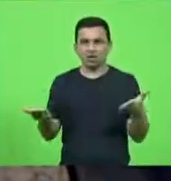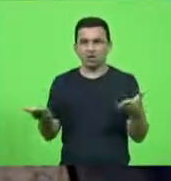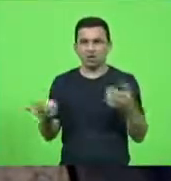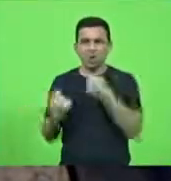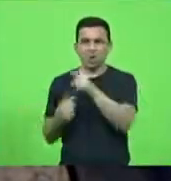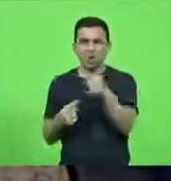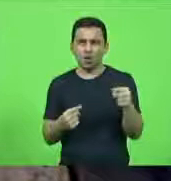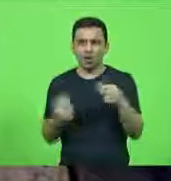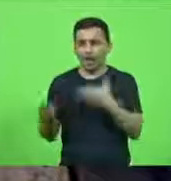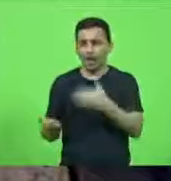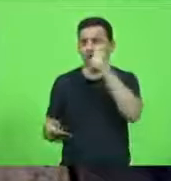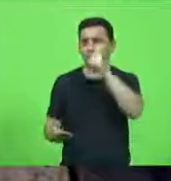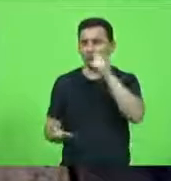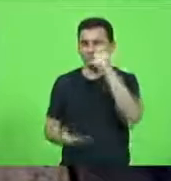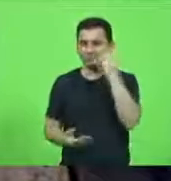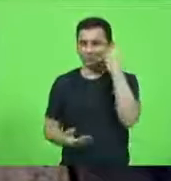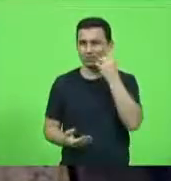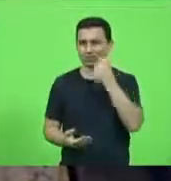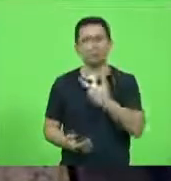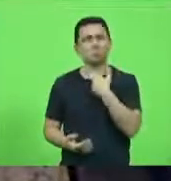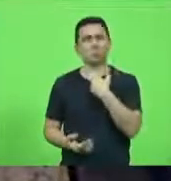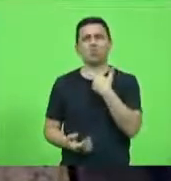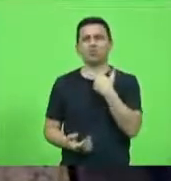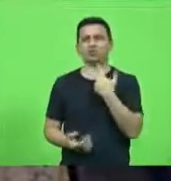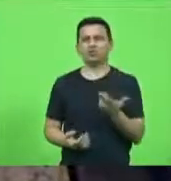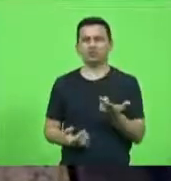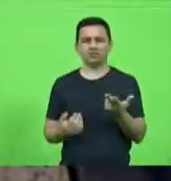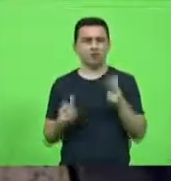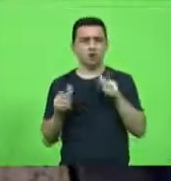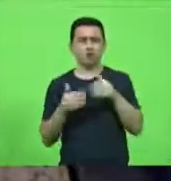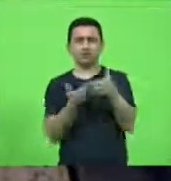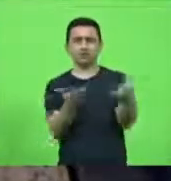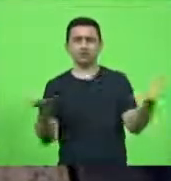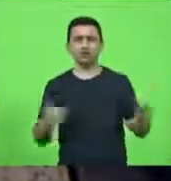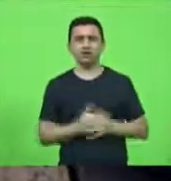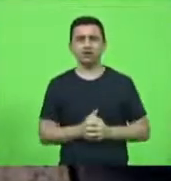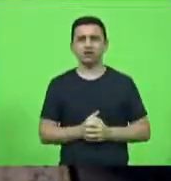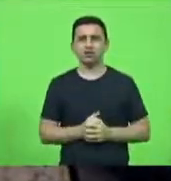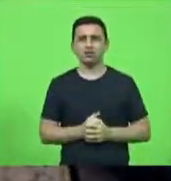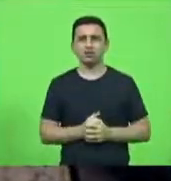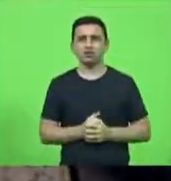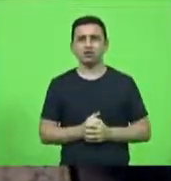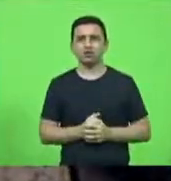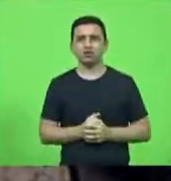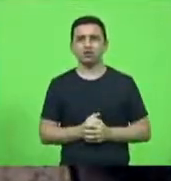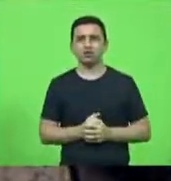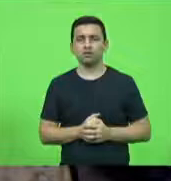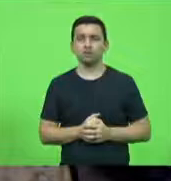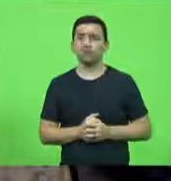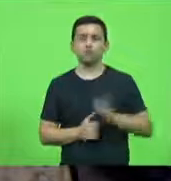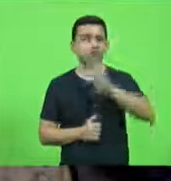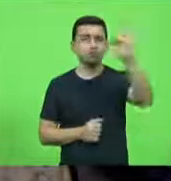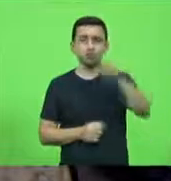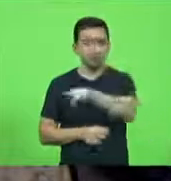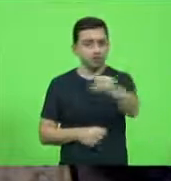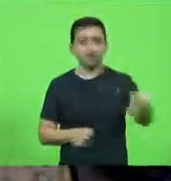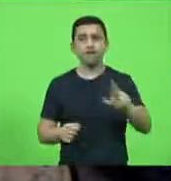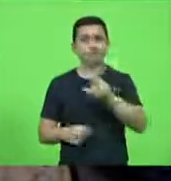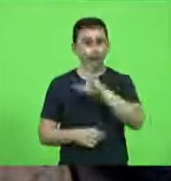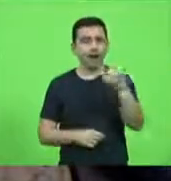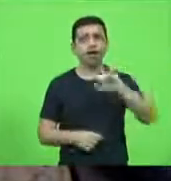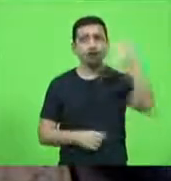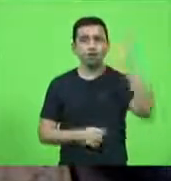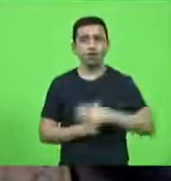pela deputada não venha acontecer novamente com vocês. Muito bom, Bruno. Com vocês não pode, isso pode acontecer. Vejam,